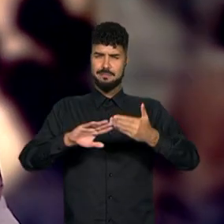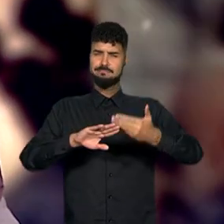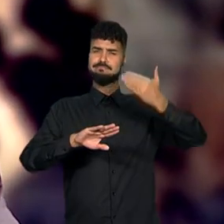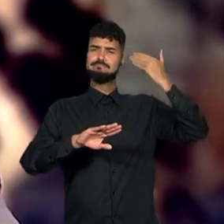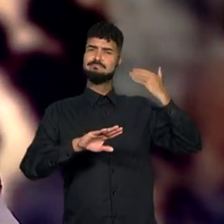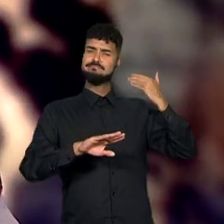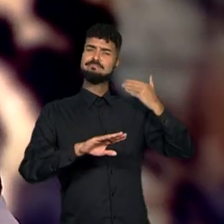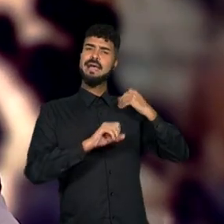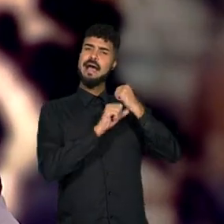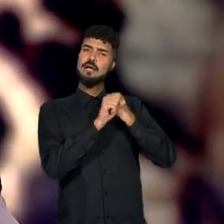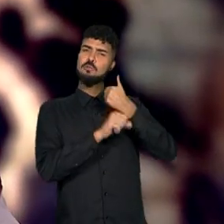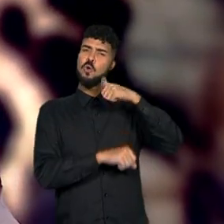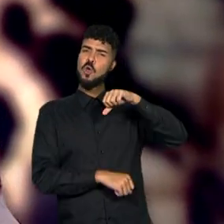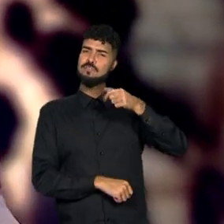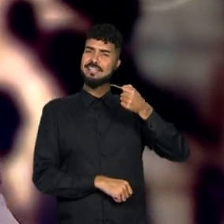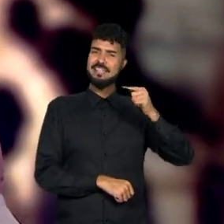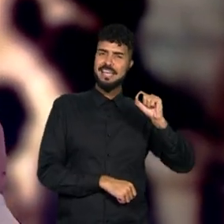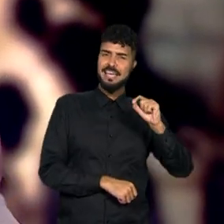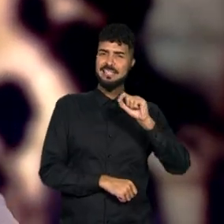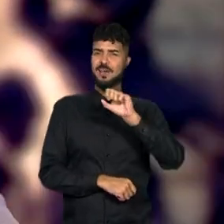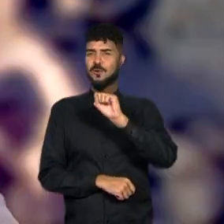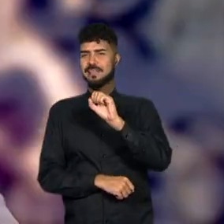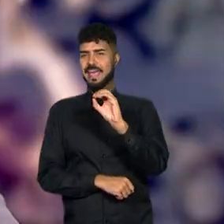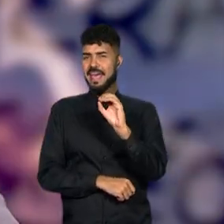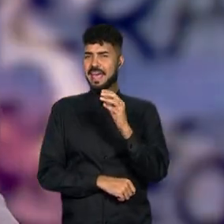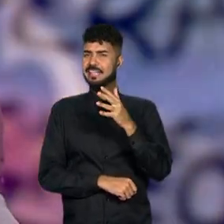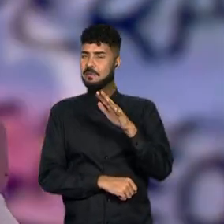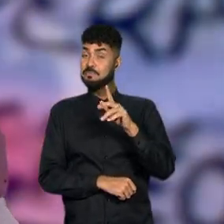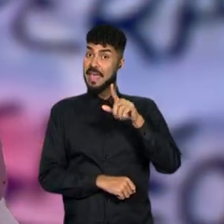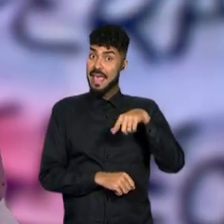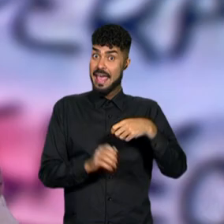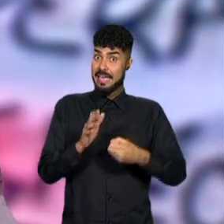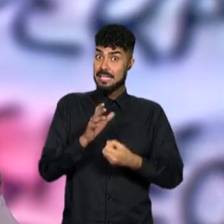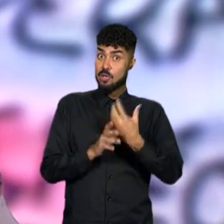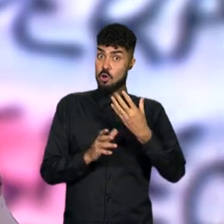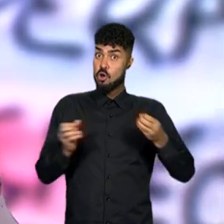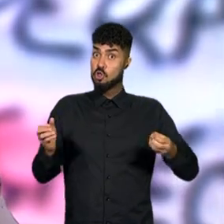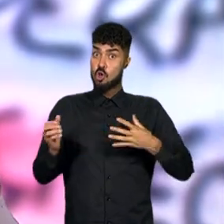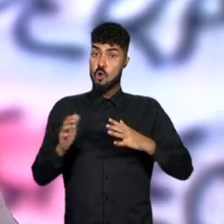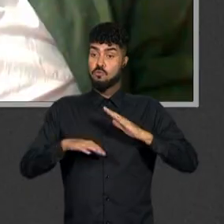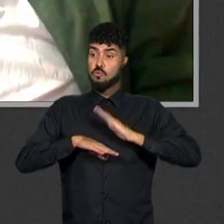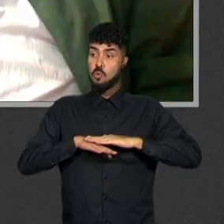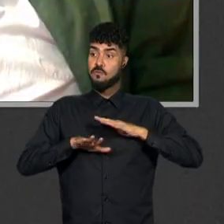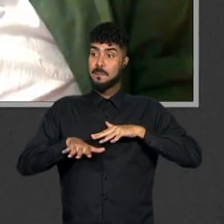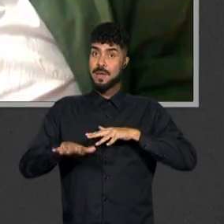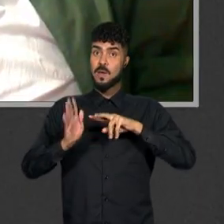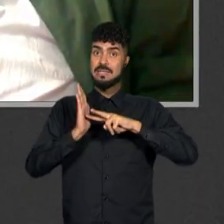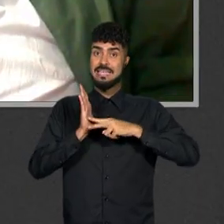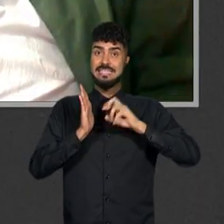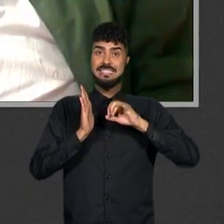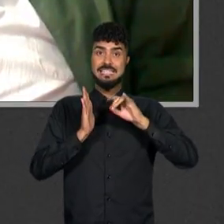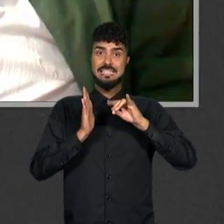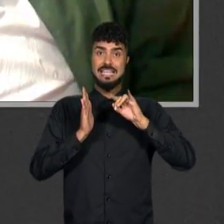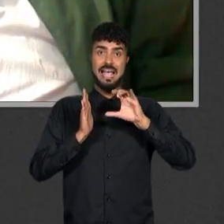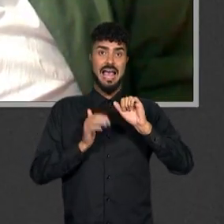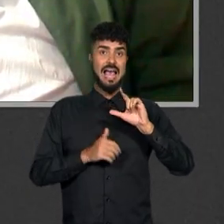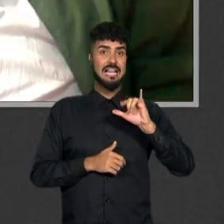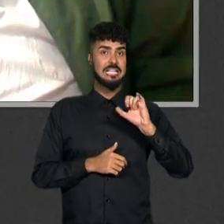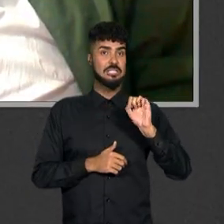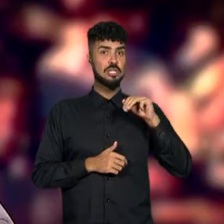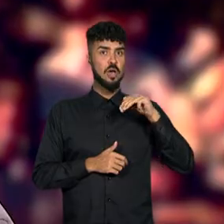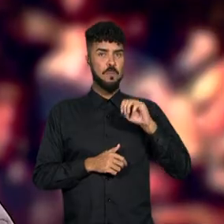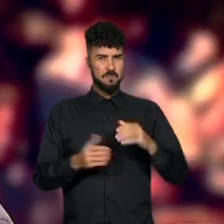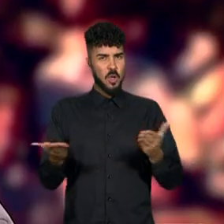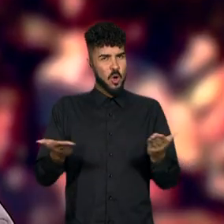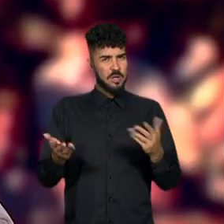anos 70, 80, né? Quando surgiu o novo sindicalismo, não é? Hoje existe até uma nova